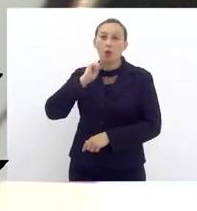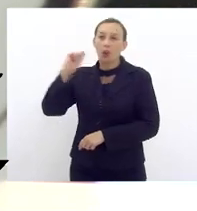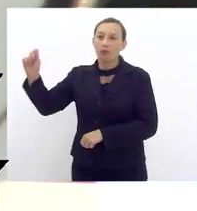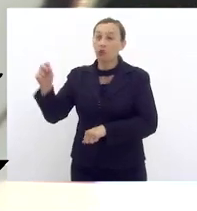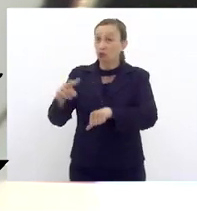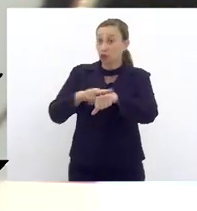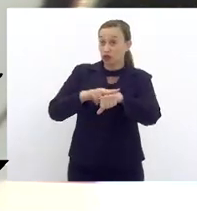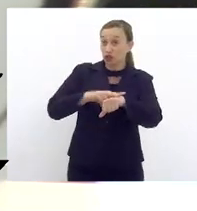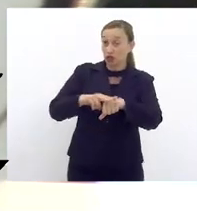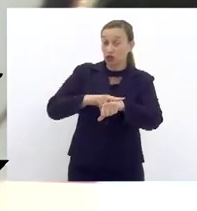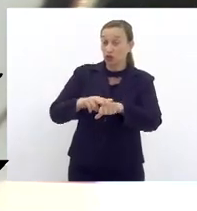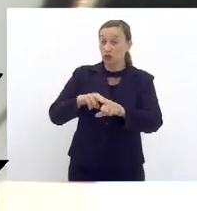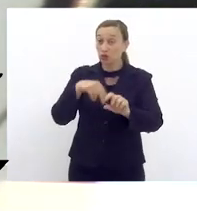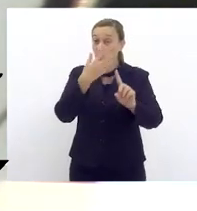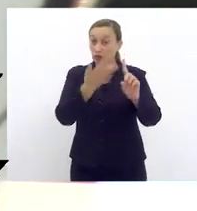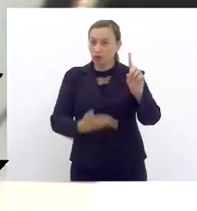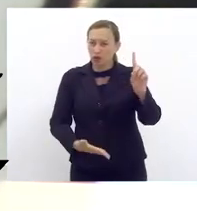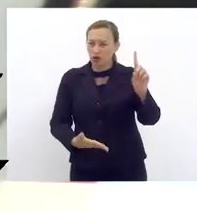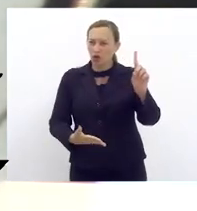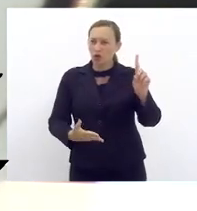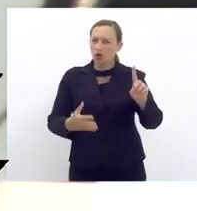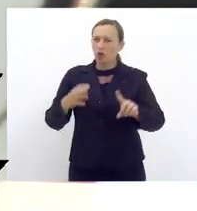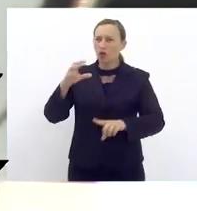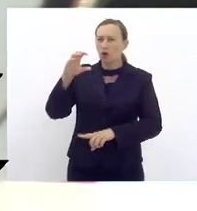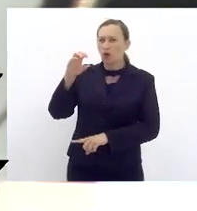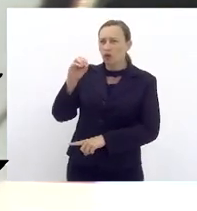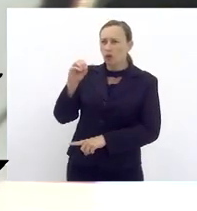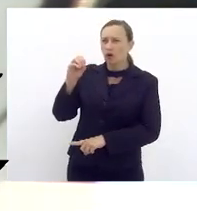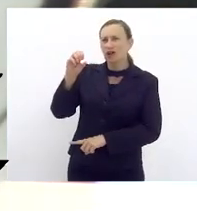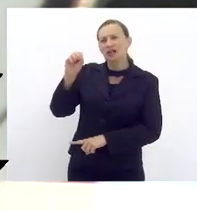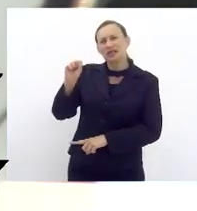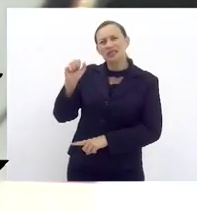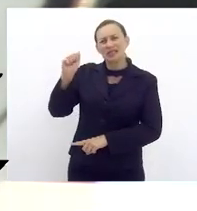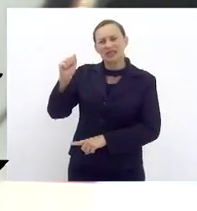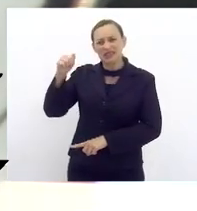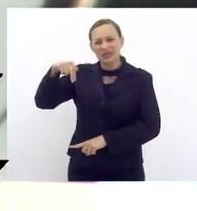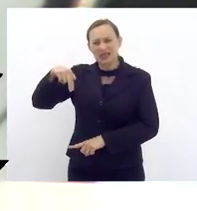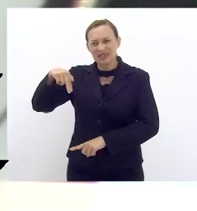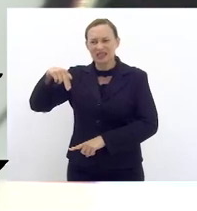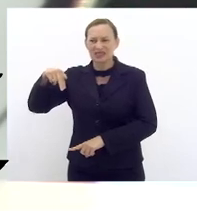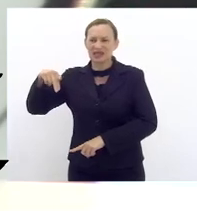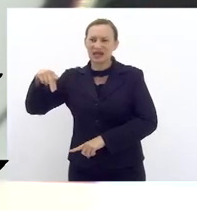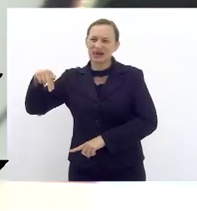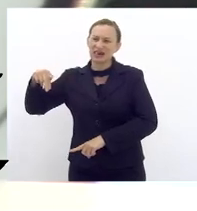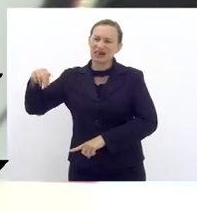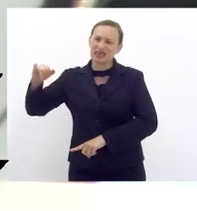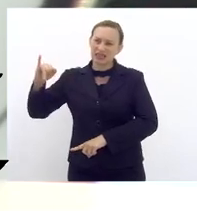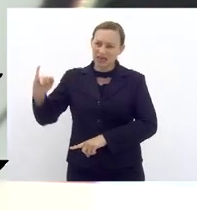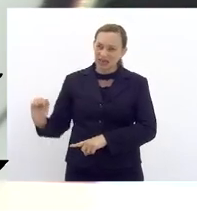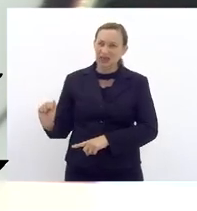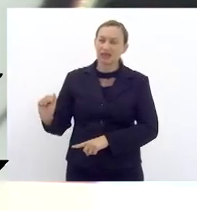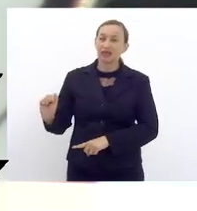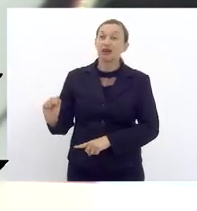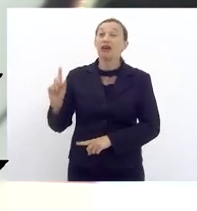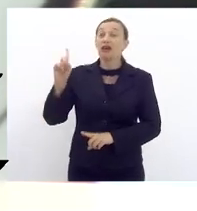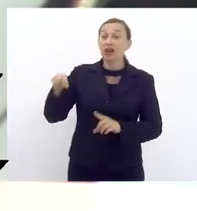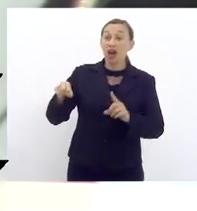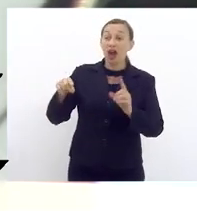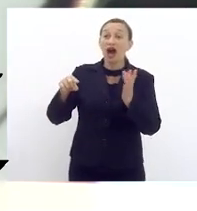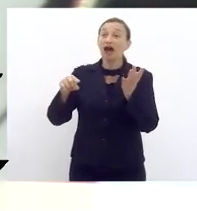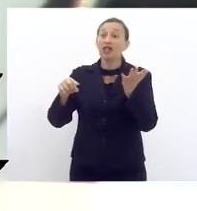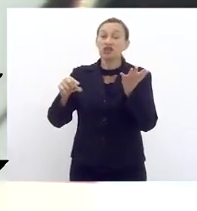em homenagem ao sangue que é o orixá das Folhas e a gente sabe que sem as folhas